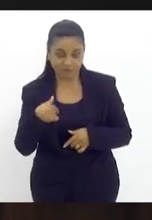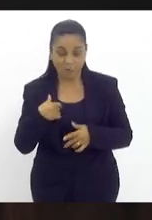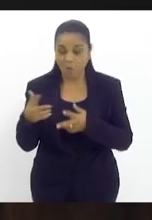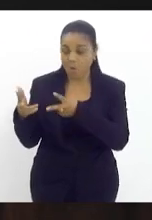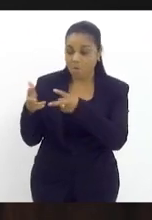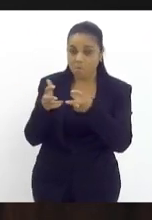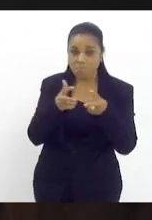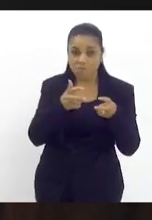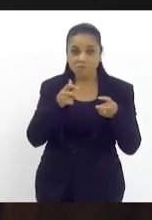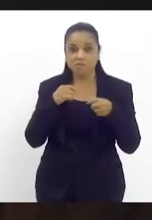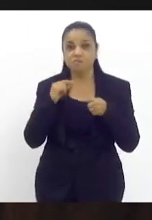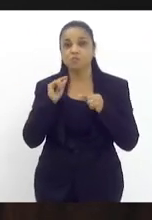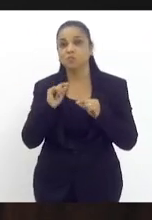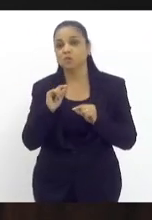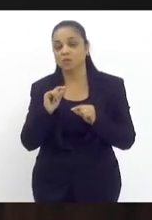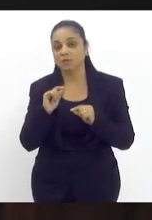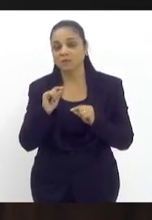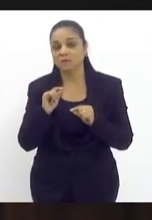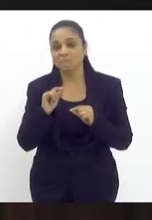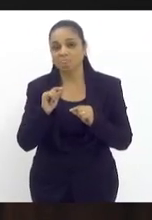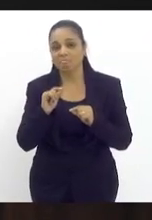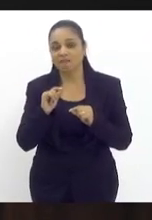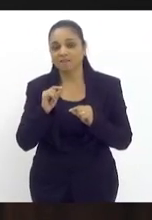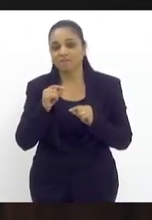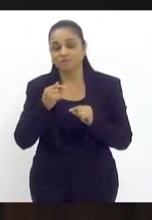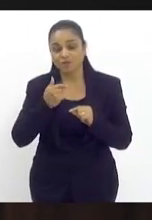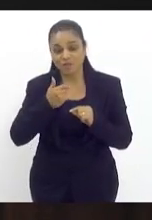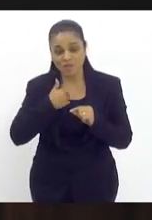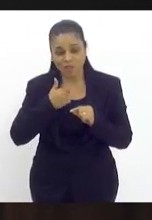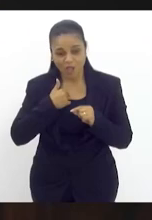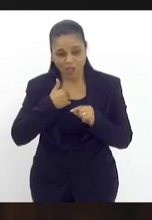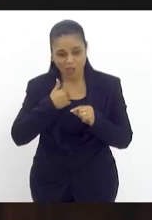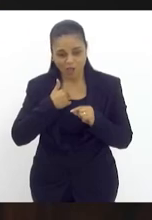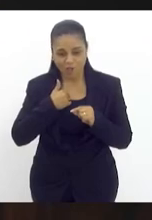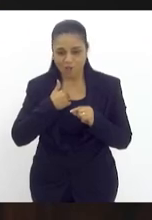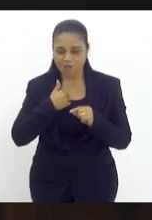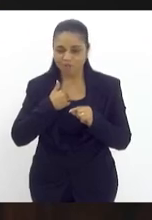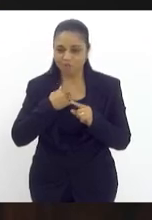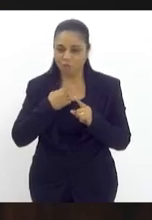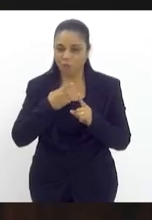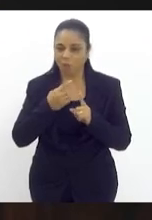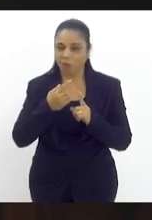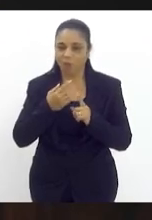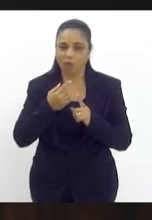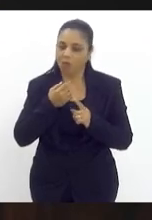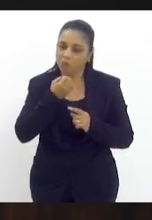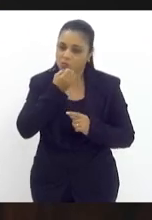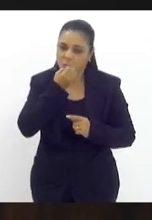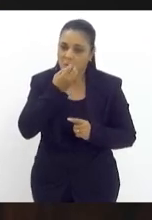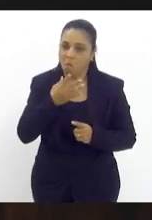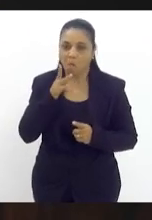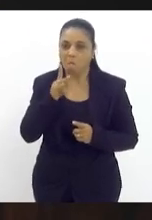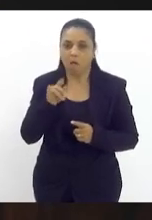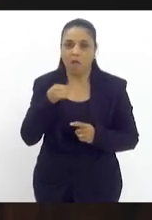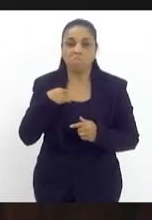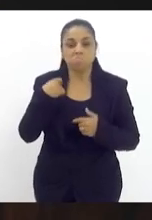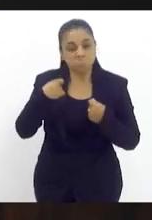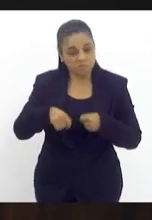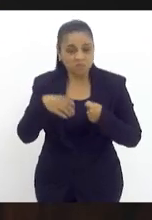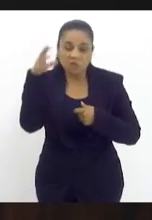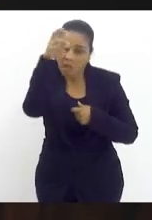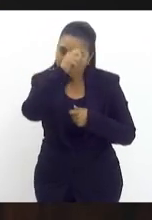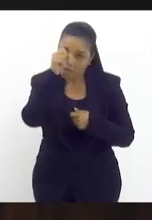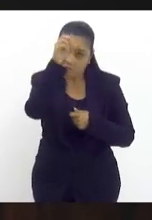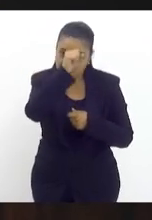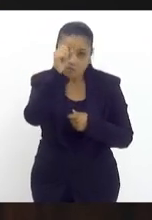percebo o quão distante estou de ser um bom pai, que preciso ainda aprender